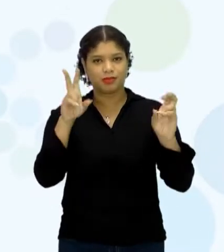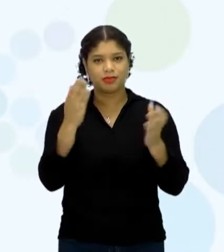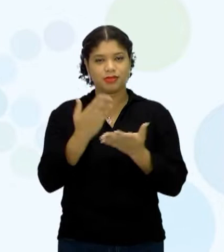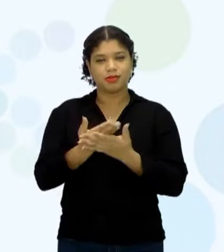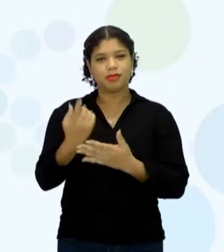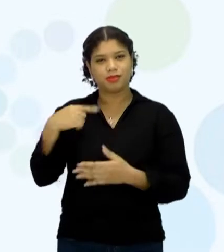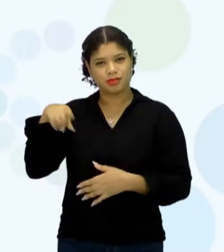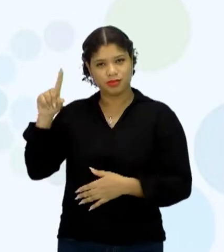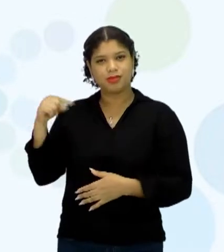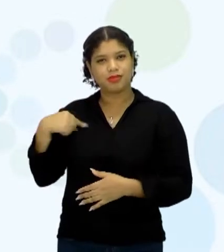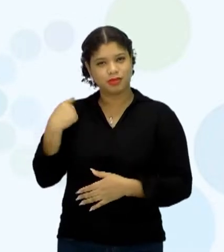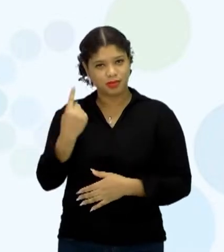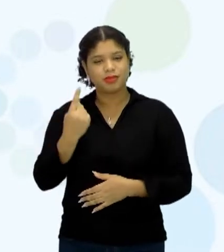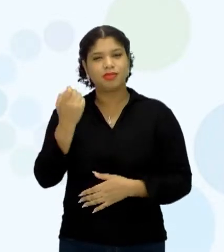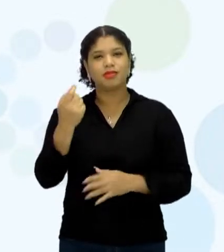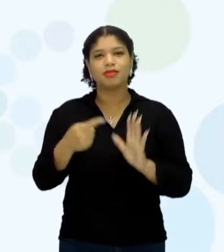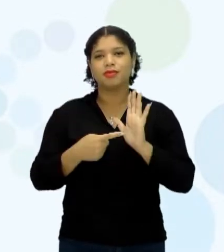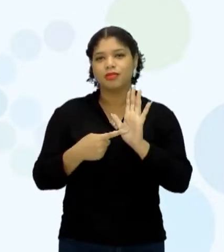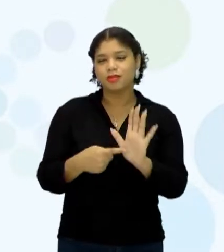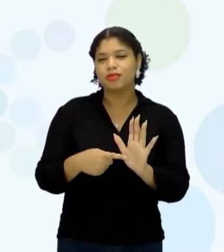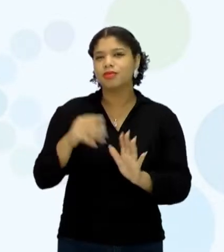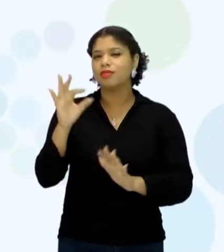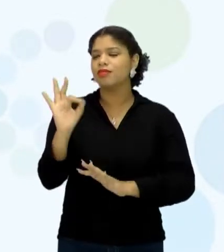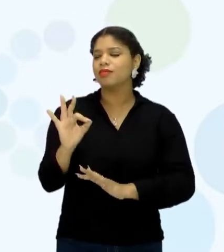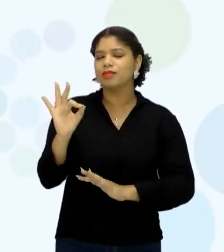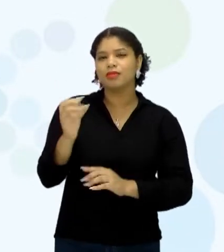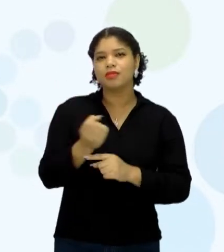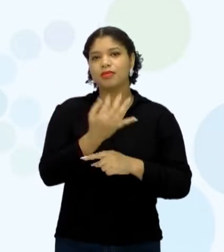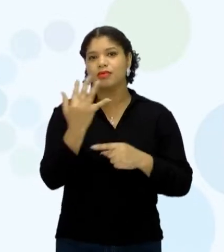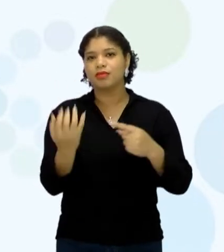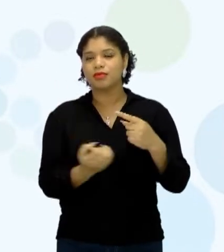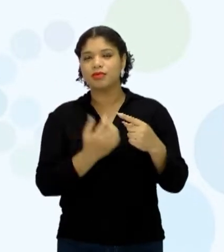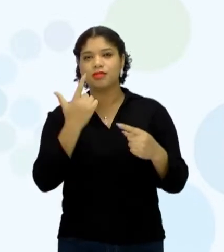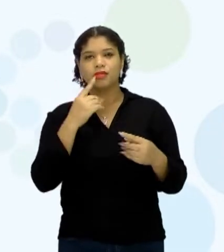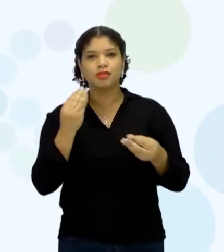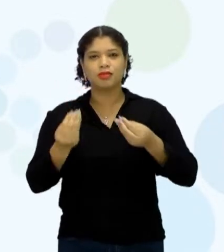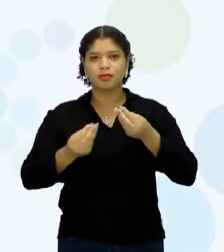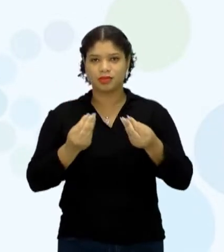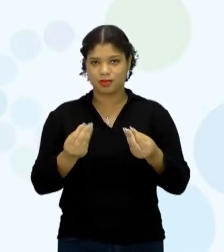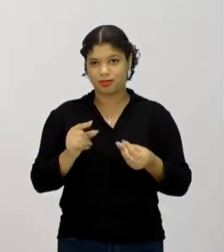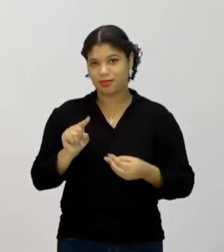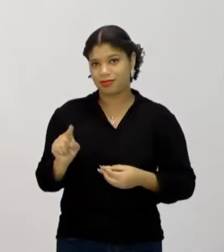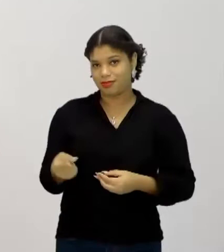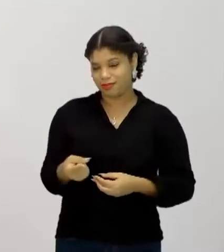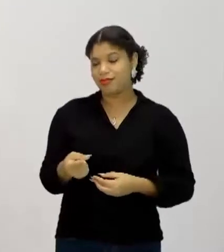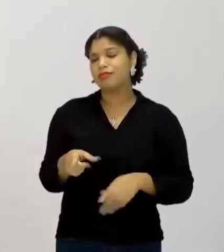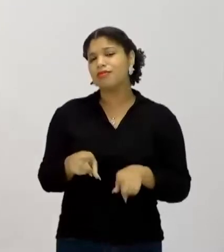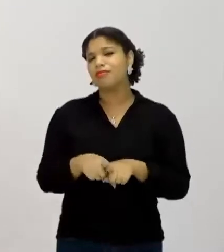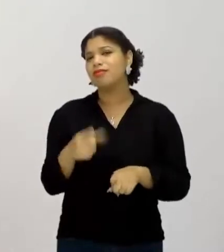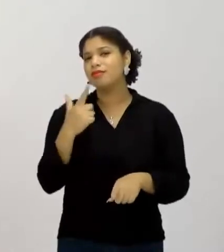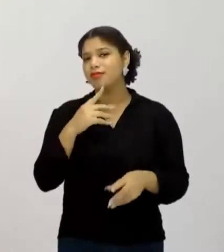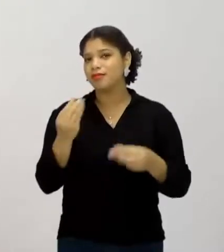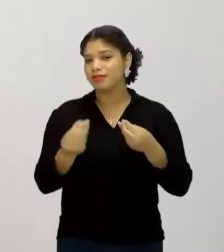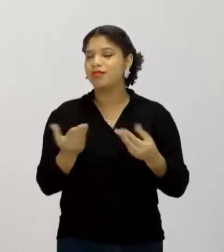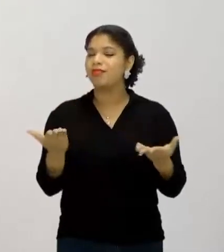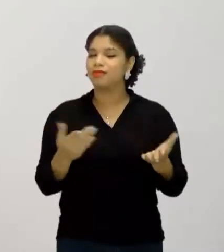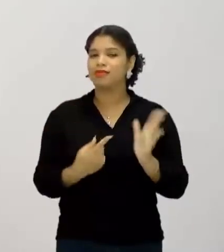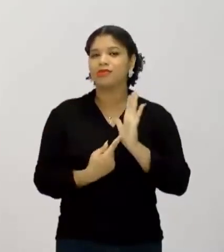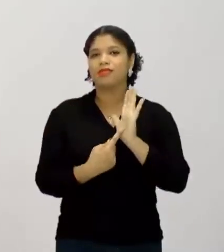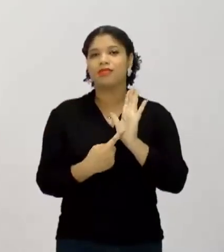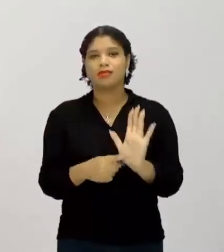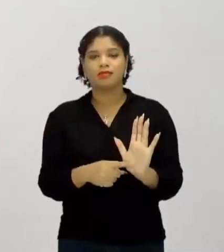sobre porcentagem, como escrever a porcentagem no formato de fração, de decimal, e hoje a gente vai usar bastante a parte em decimal para